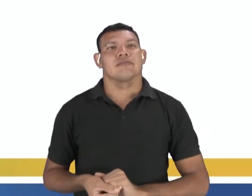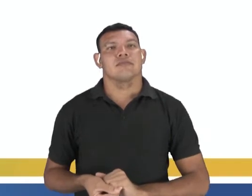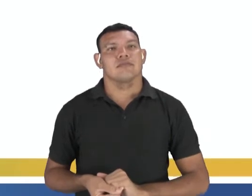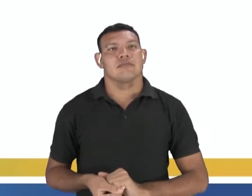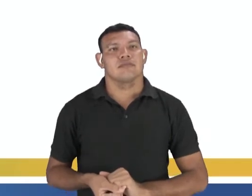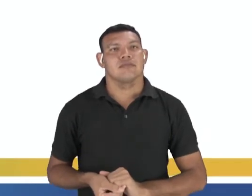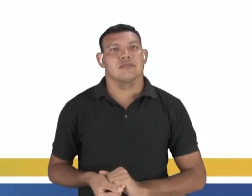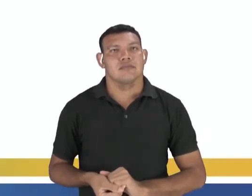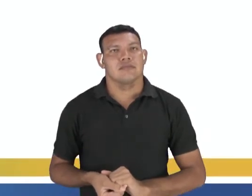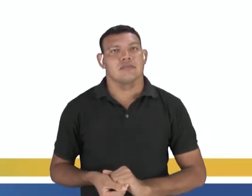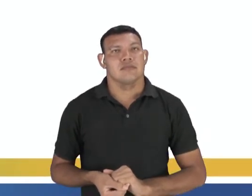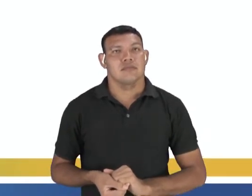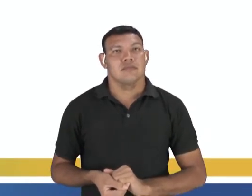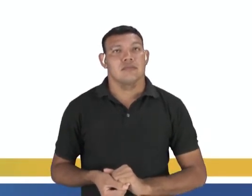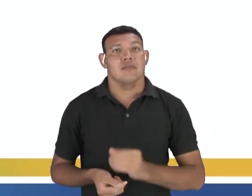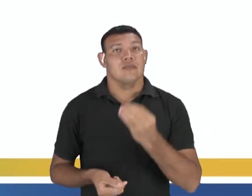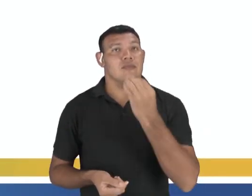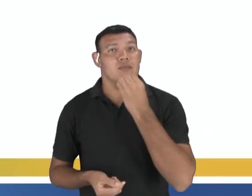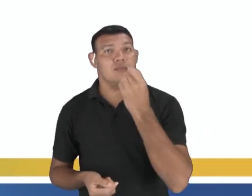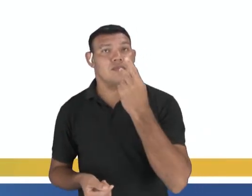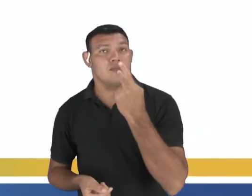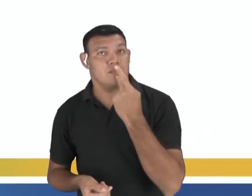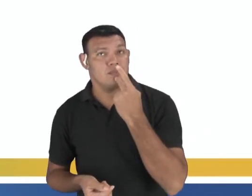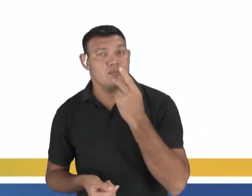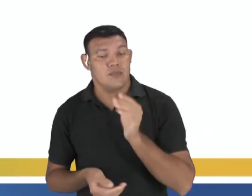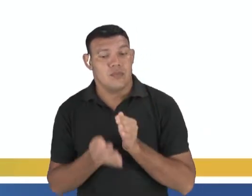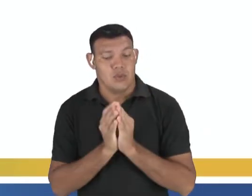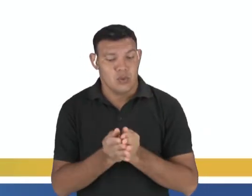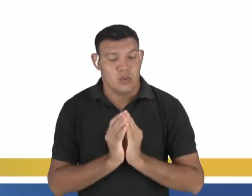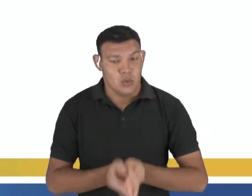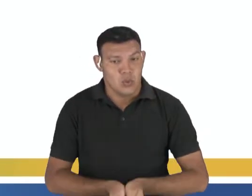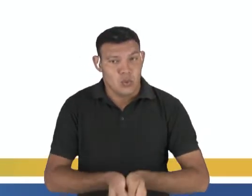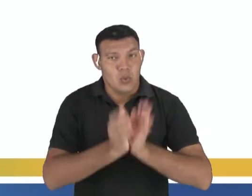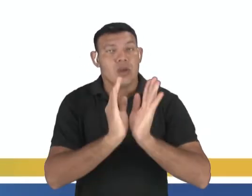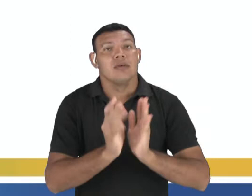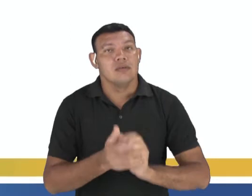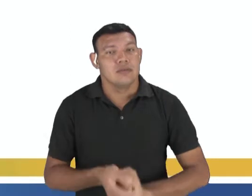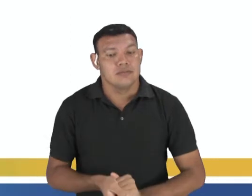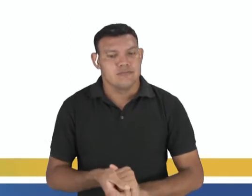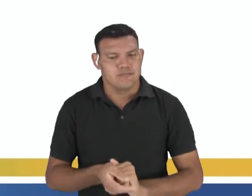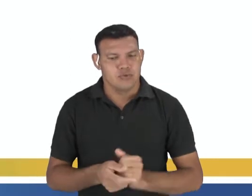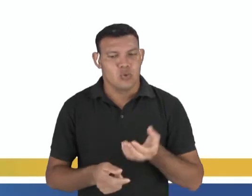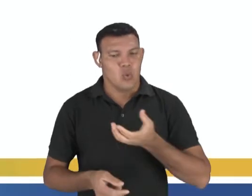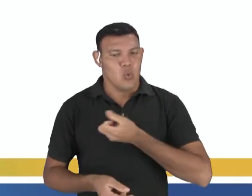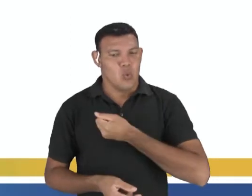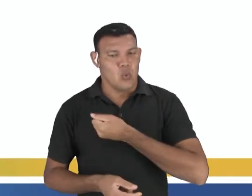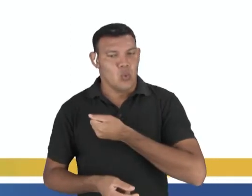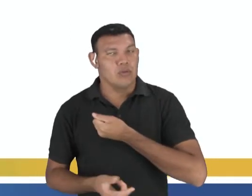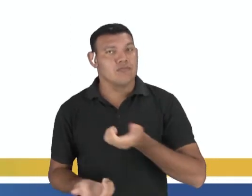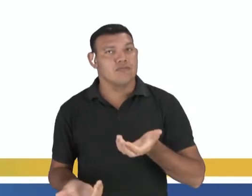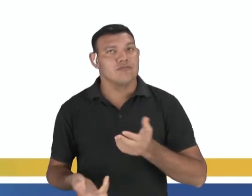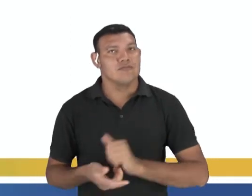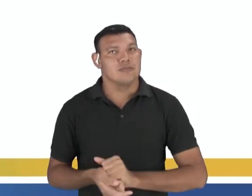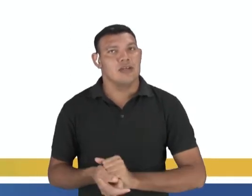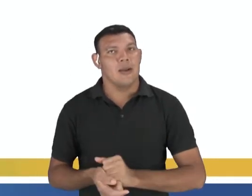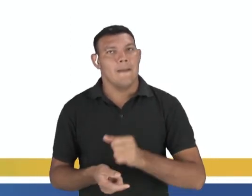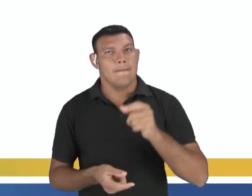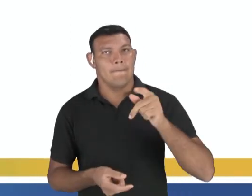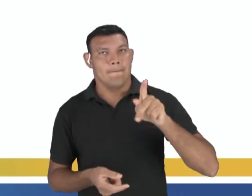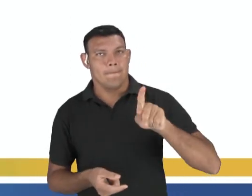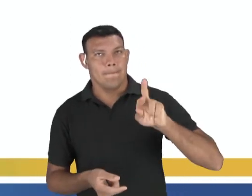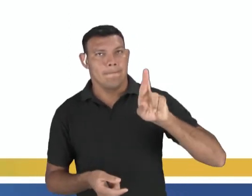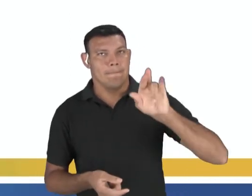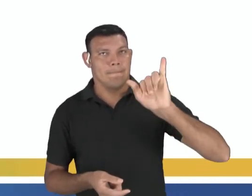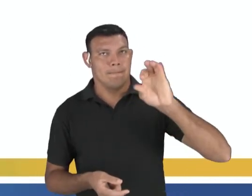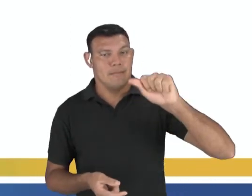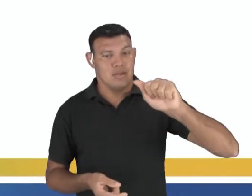lançamento. Qual a probabilidade de um lançamento a numeração observada ser de um número inferior, de número primo inferior